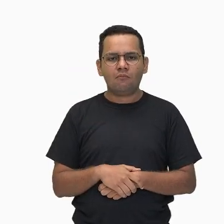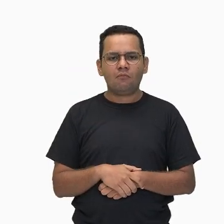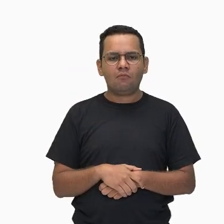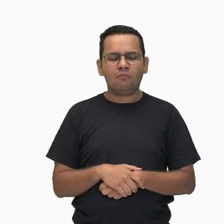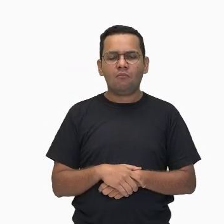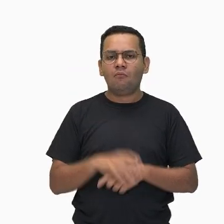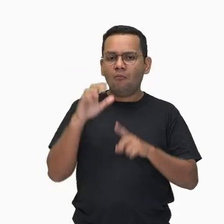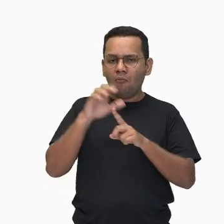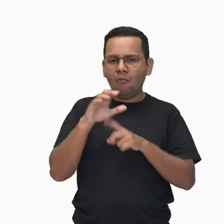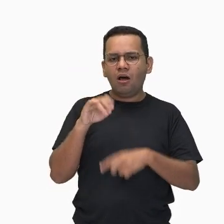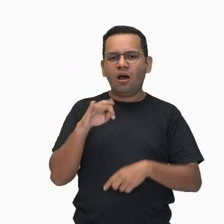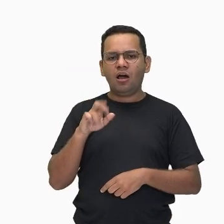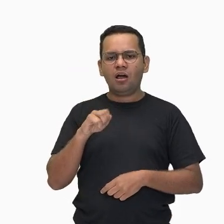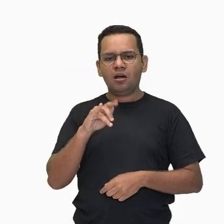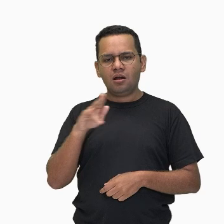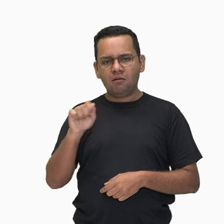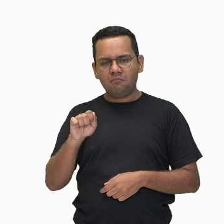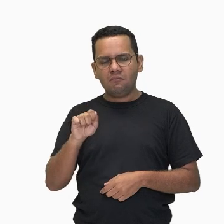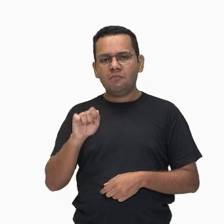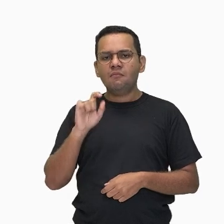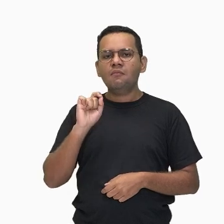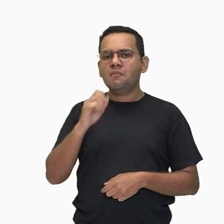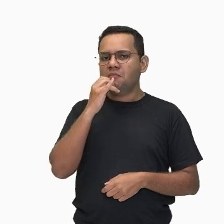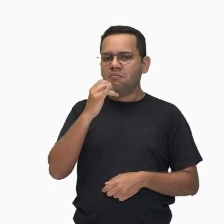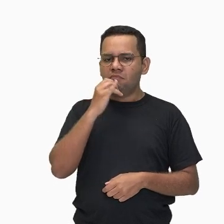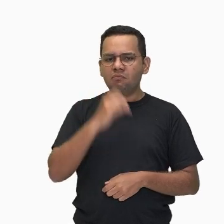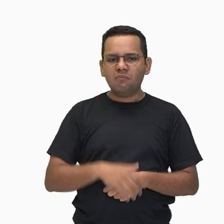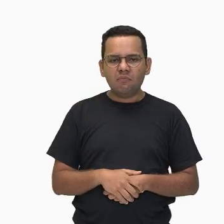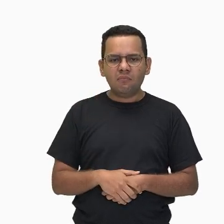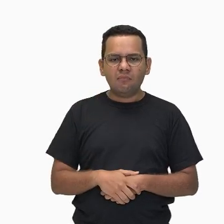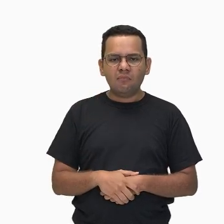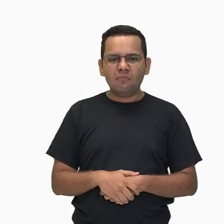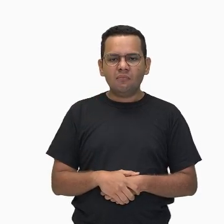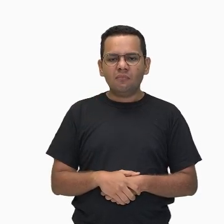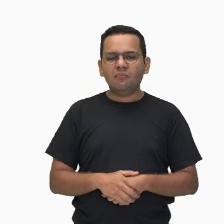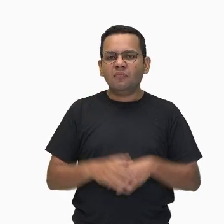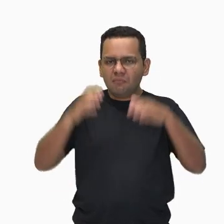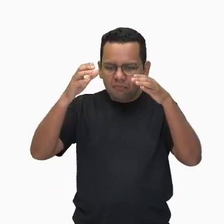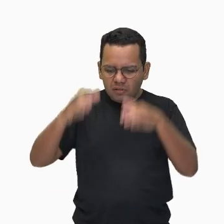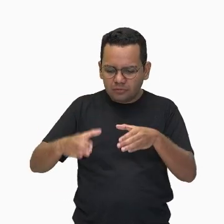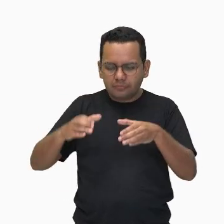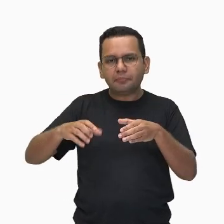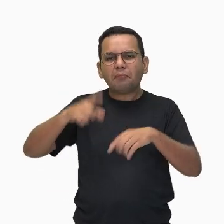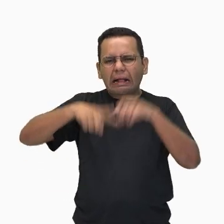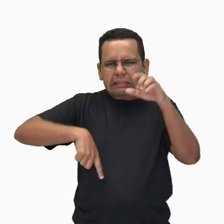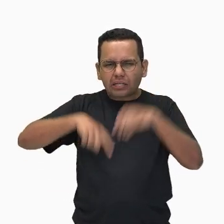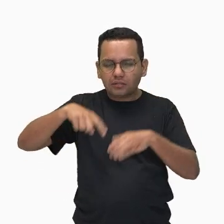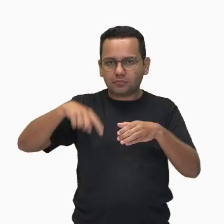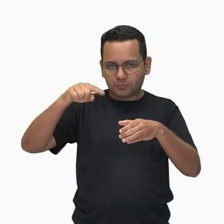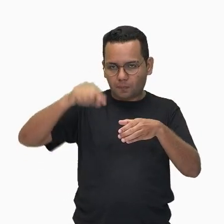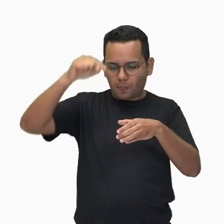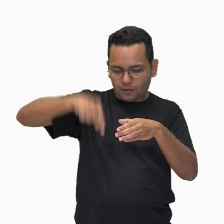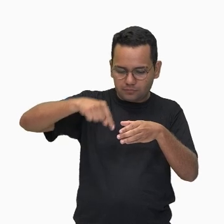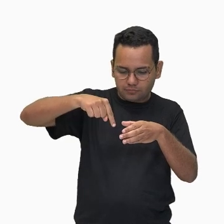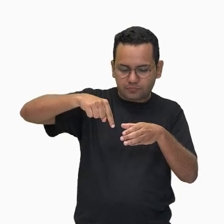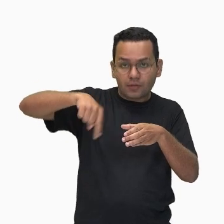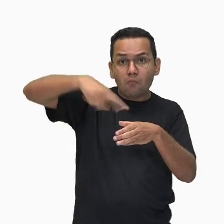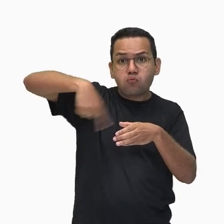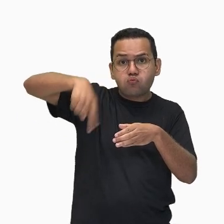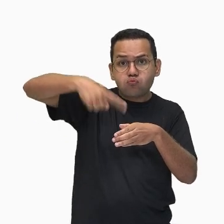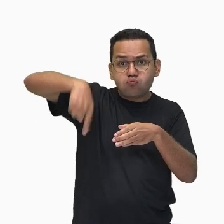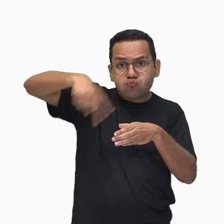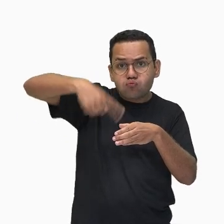A força centrífuga é uma força que empurra uma coisa na direção de fora, partindo de uma